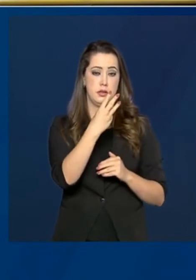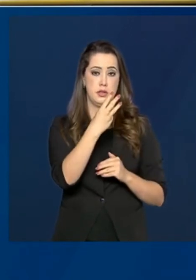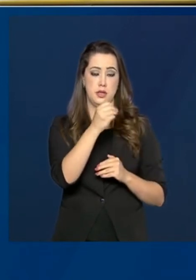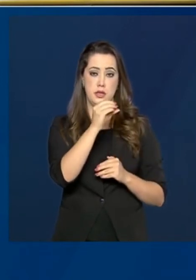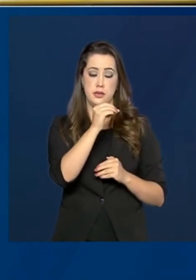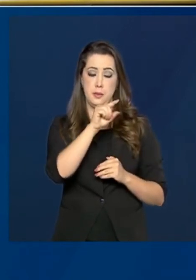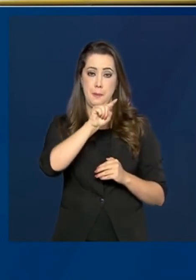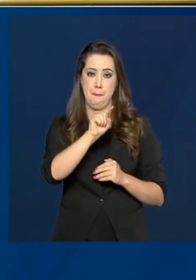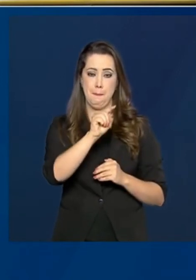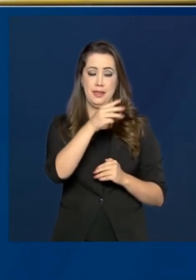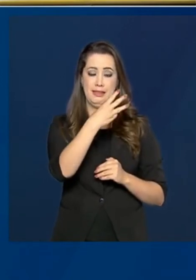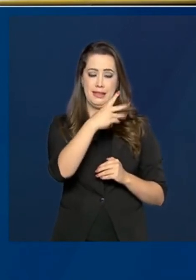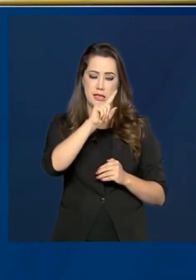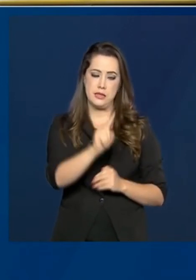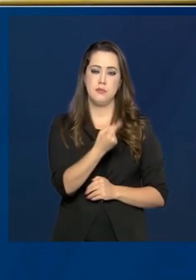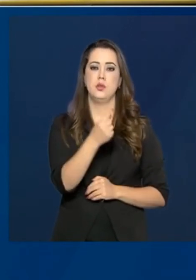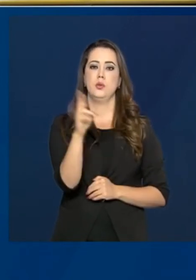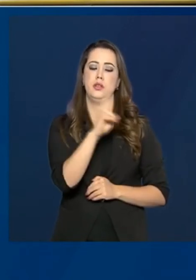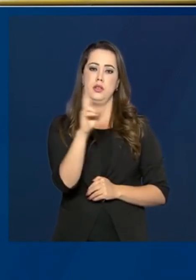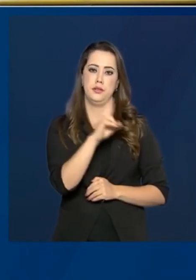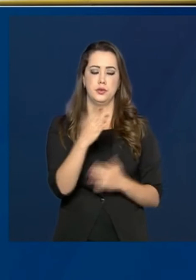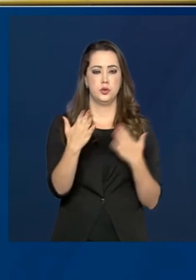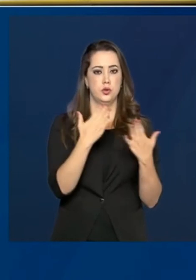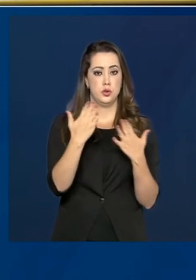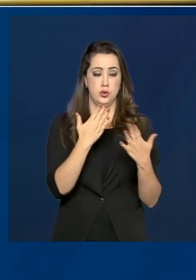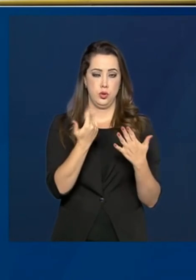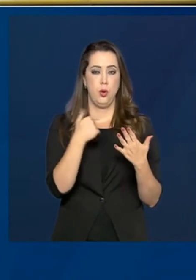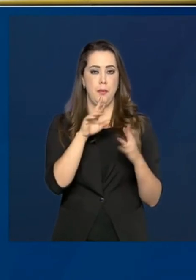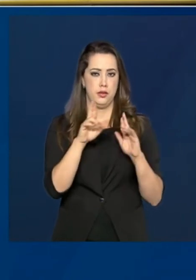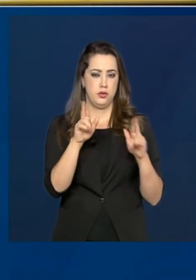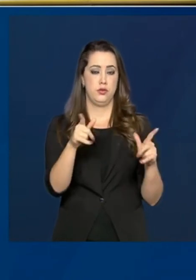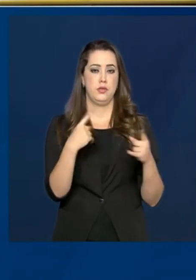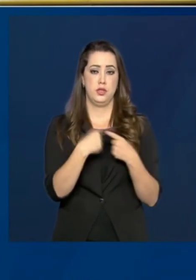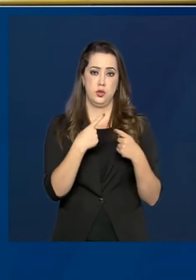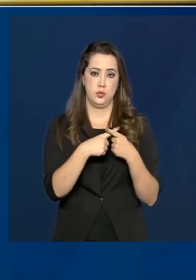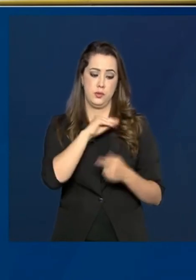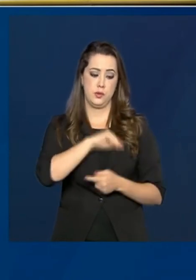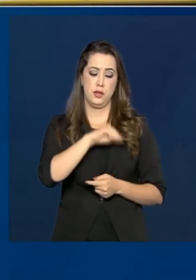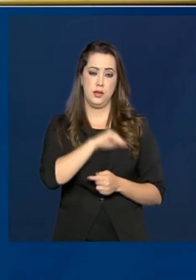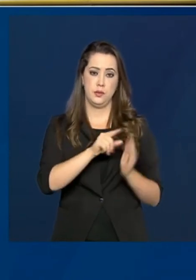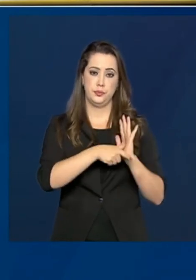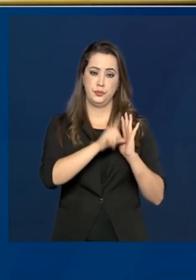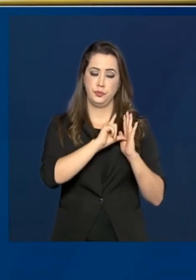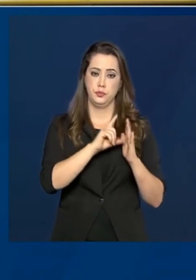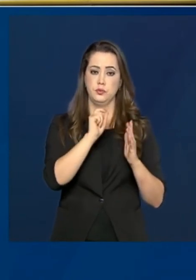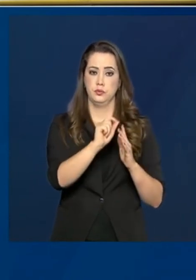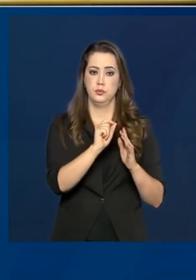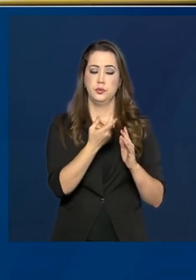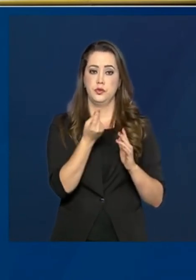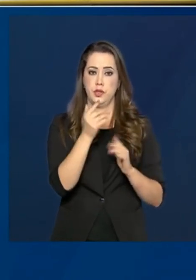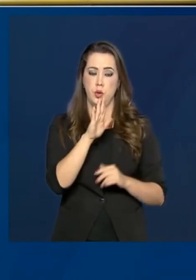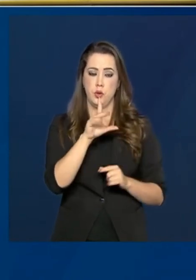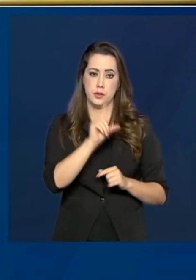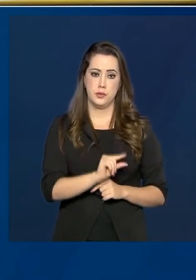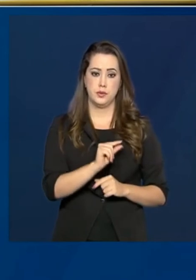3.001 mensais. Então, a gente tem uma amostra um pouquinho diferente da amostra menor, onde os níveis de remuneração eram mais